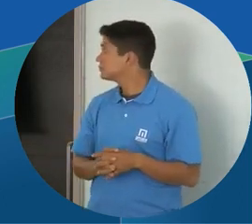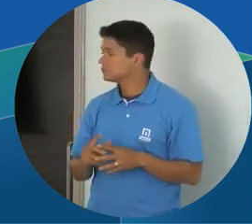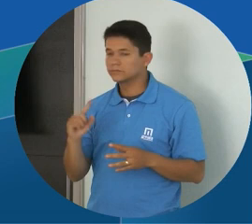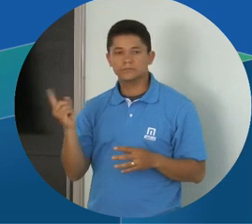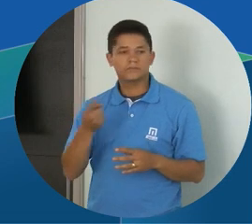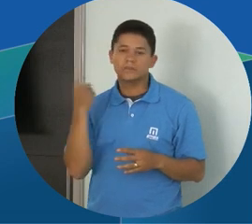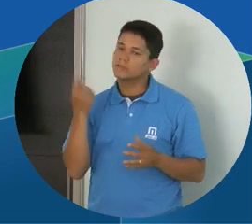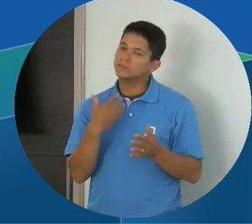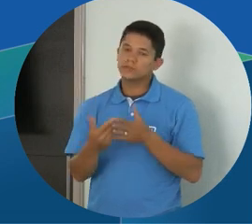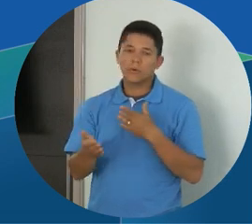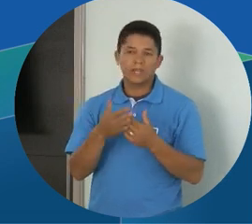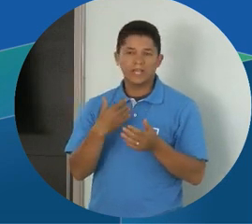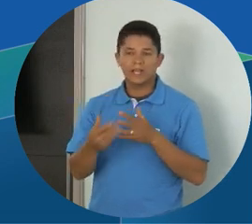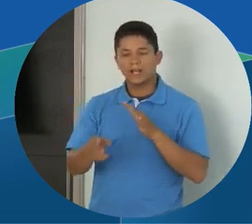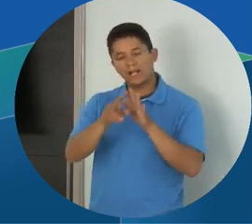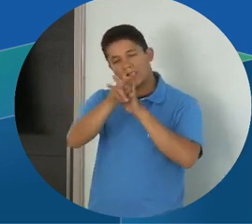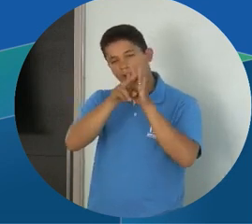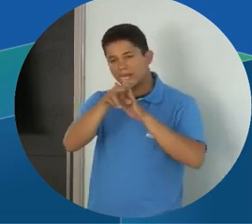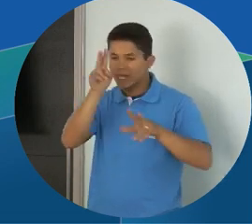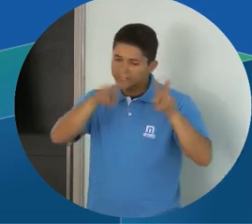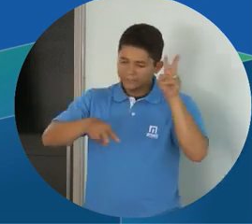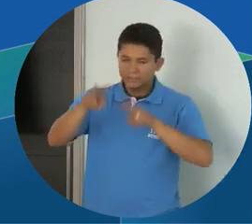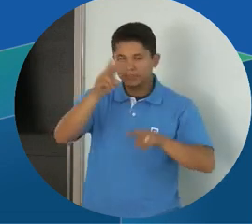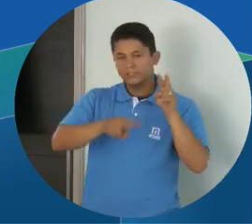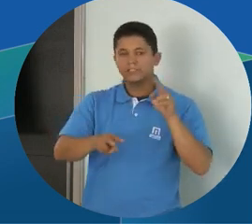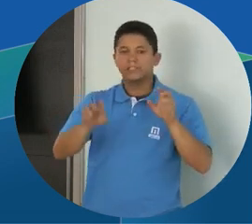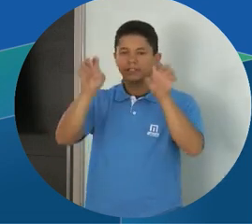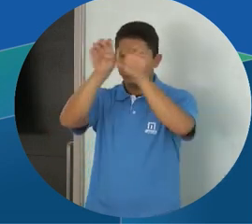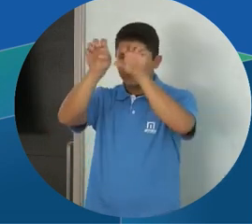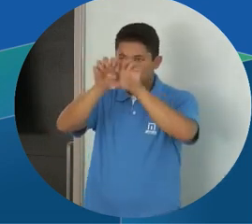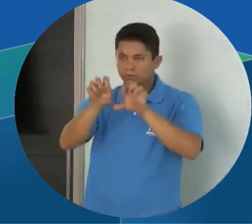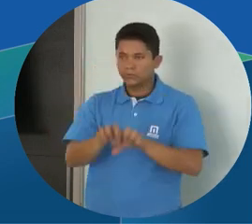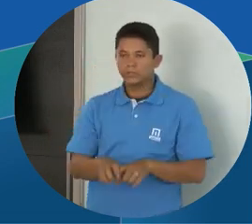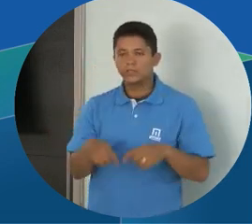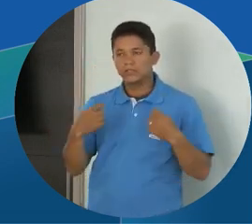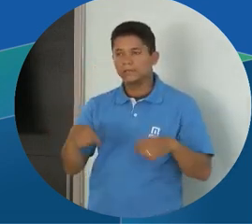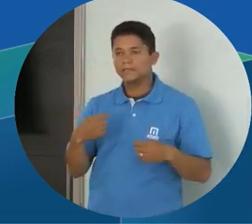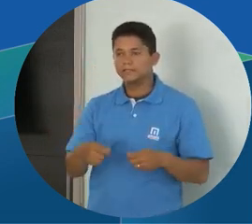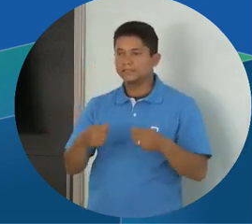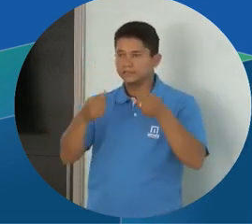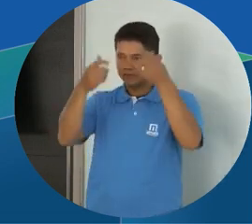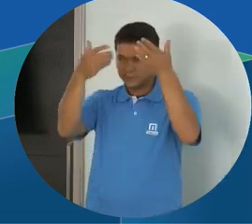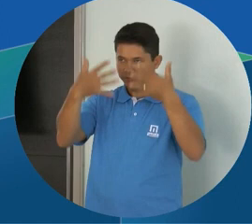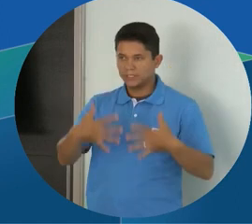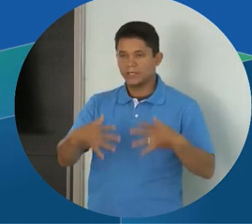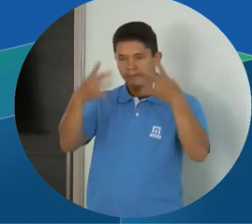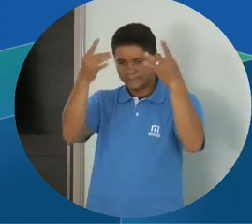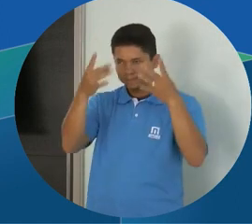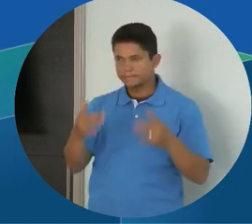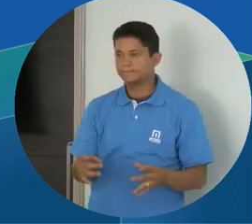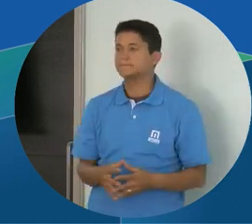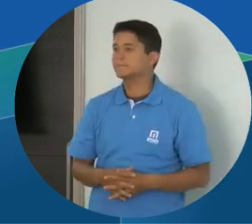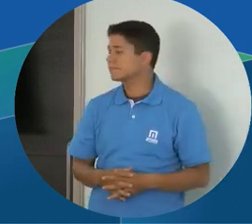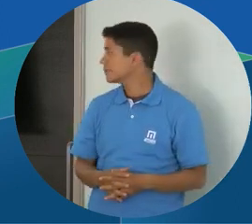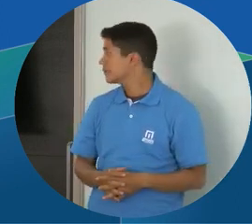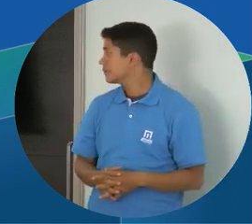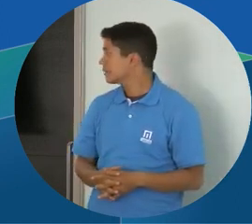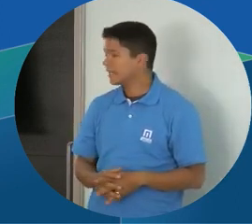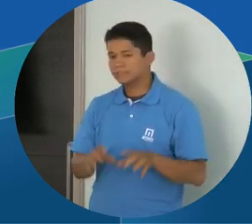precisamos, qualquer análise de estrutura, de estabilidade, a gente precisa discretizar as ações que essa estrutura está